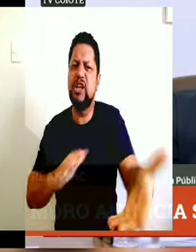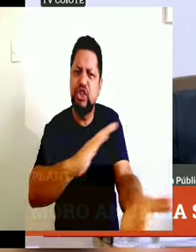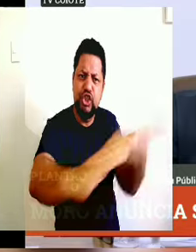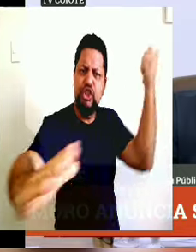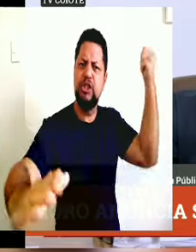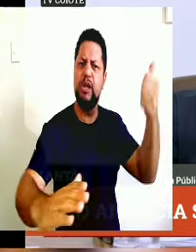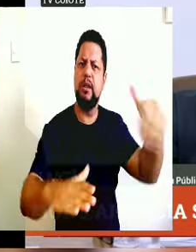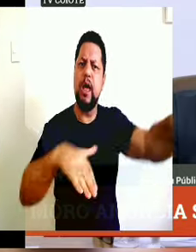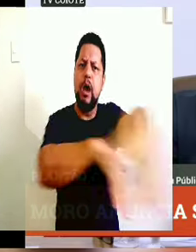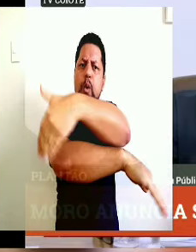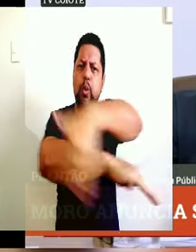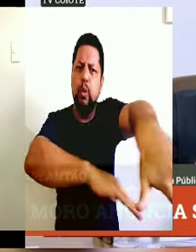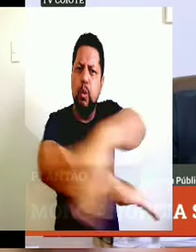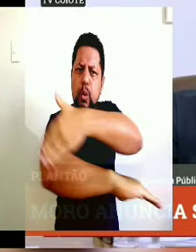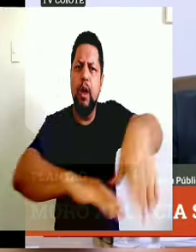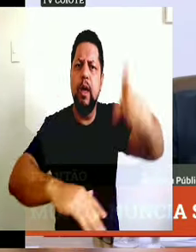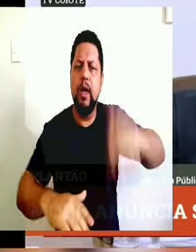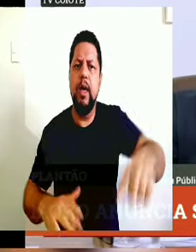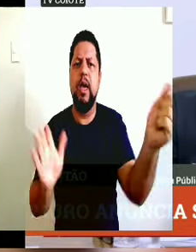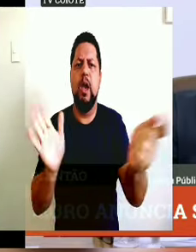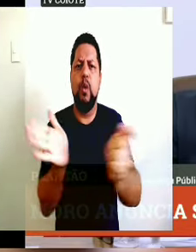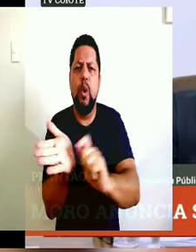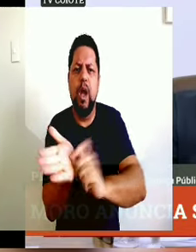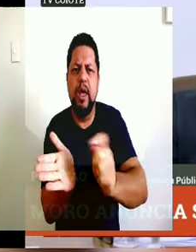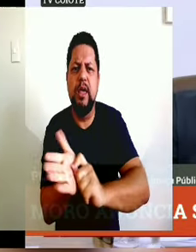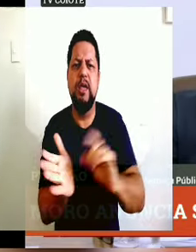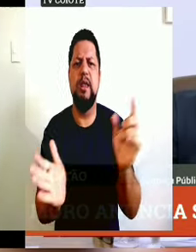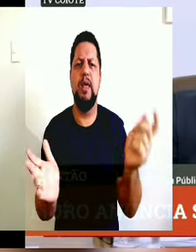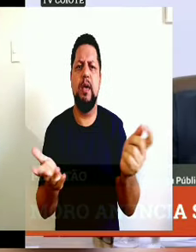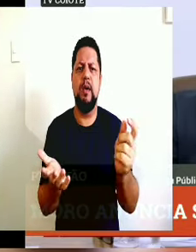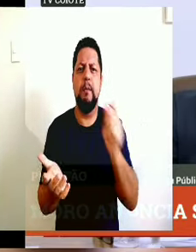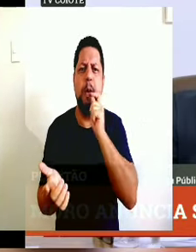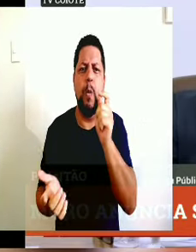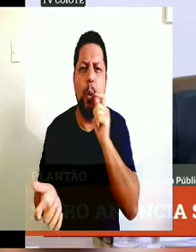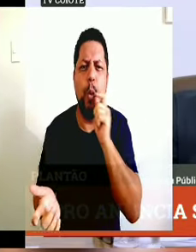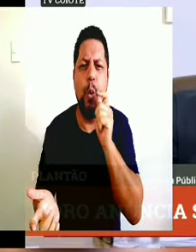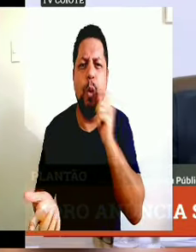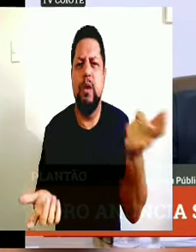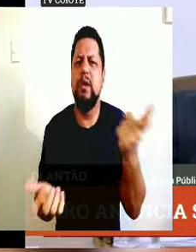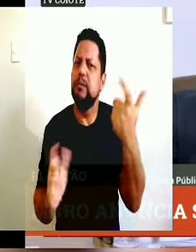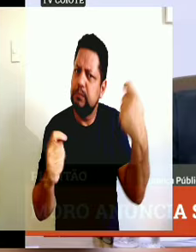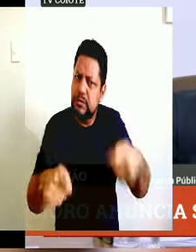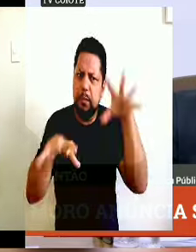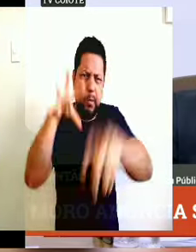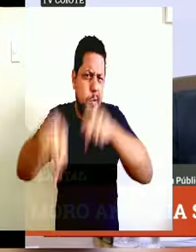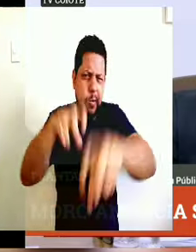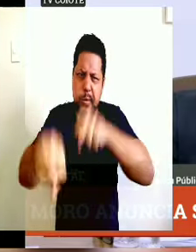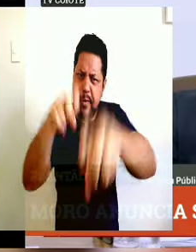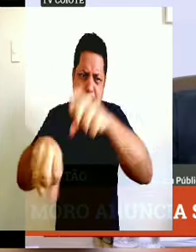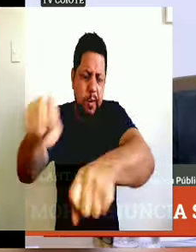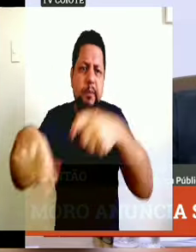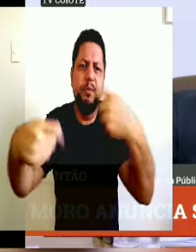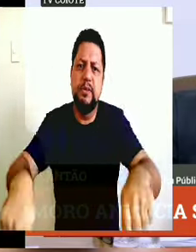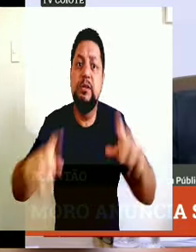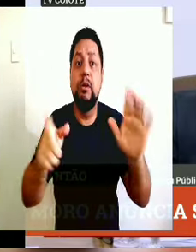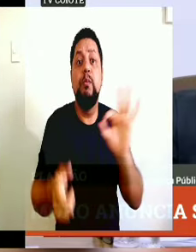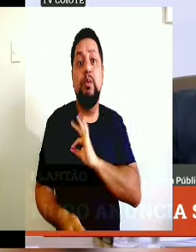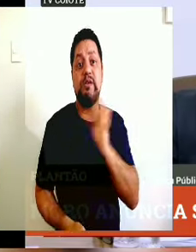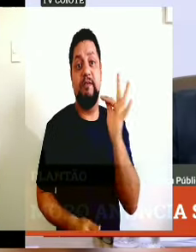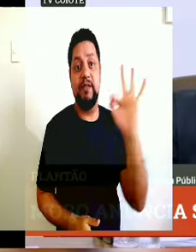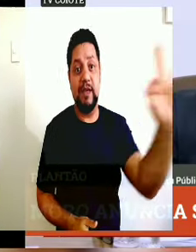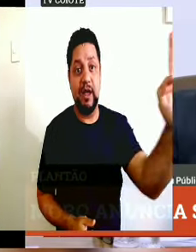Polícia Federal, isso feito pela Polícia Rodoviária Federal, também um belíssimo trabalho aqui desenvolvido,